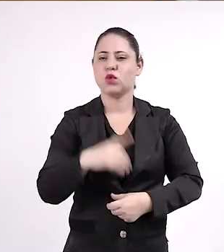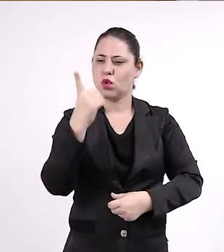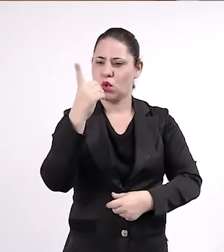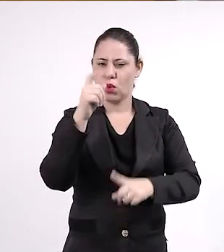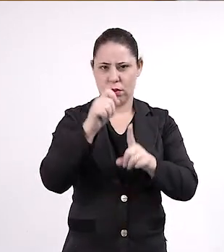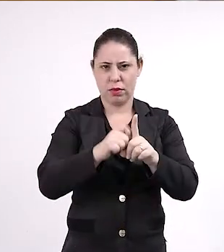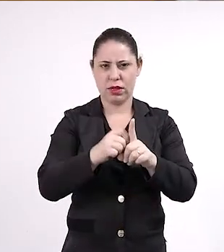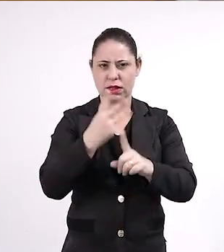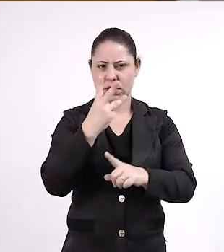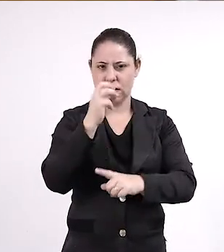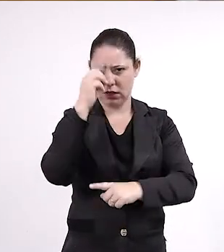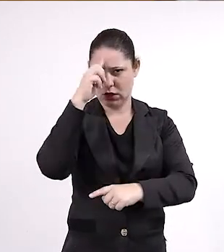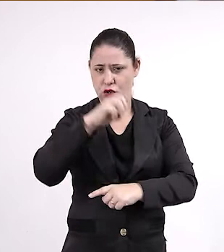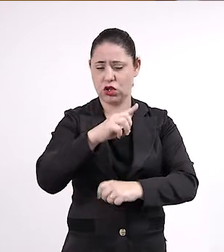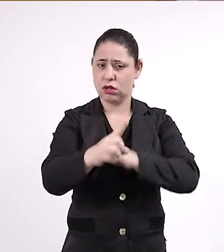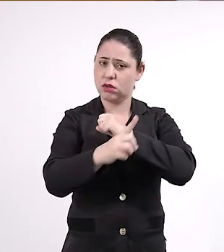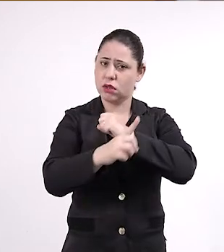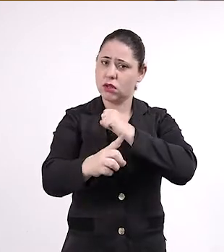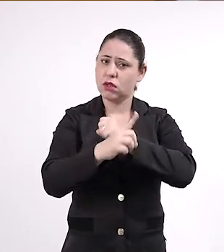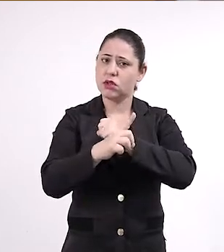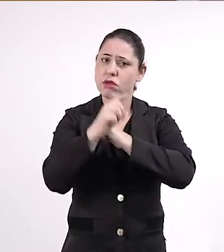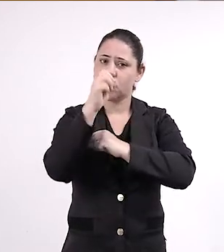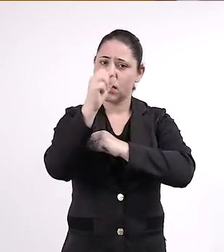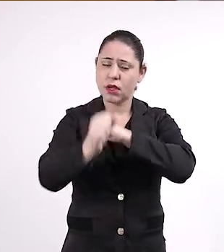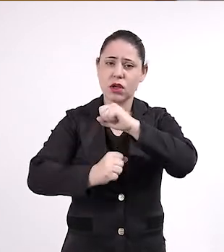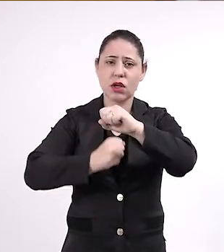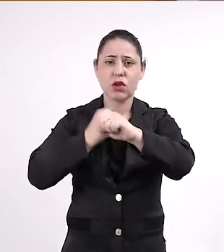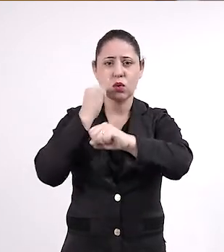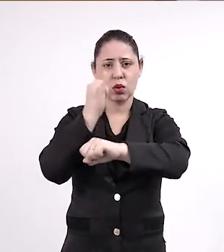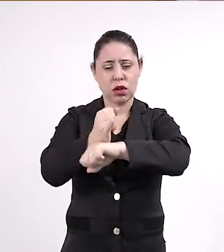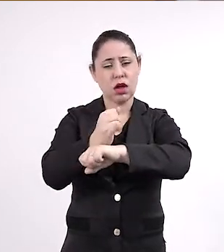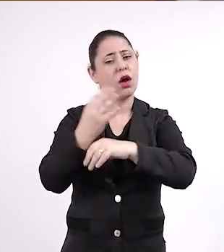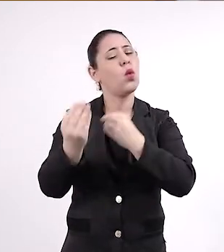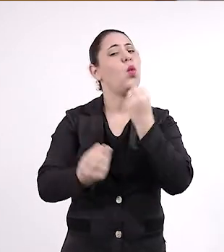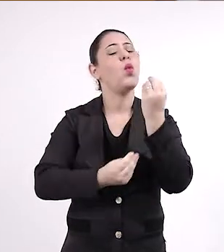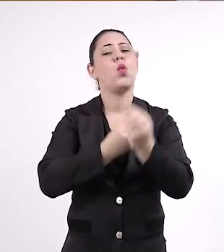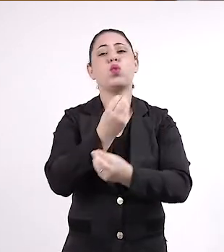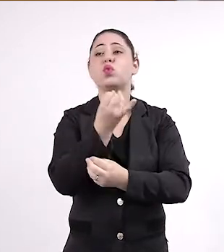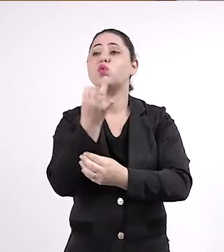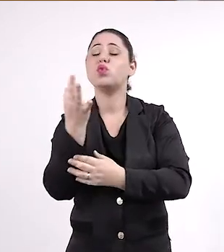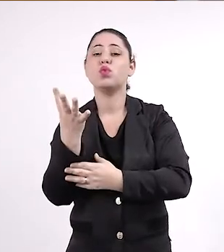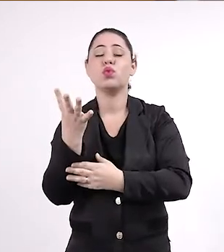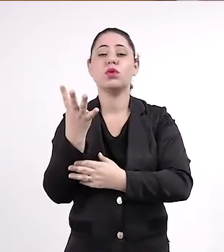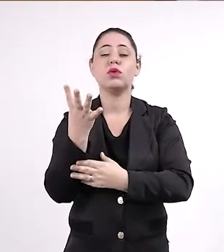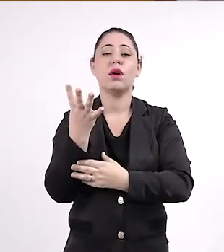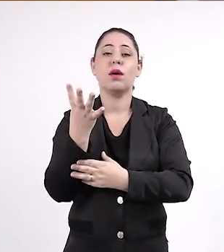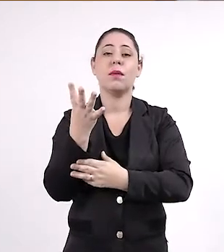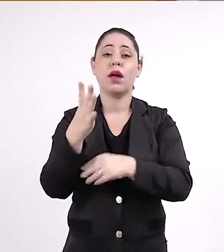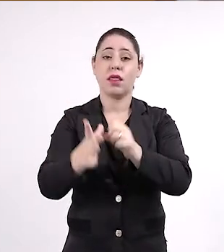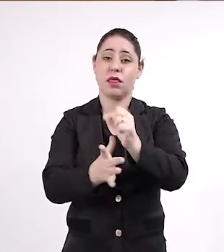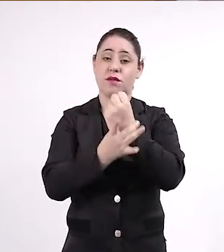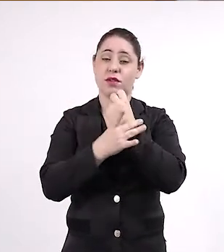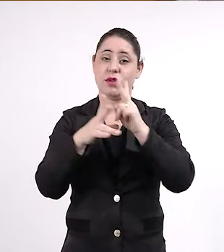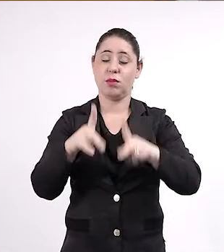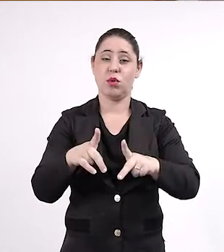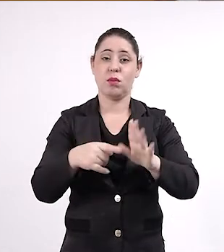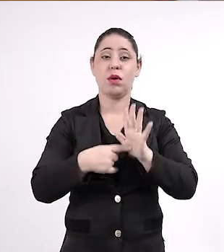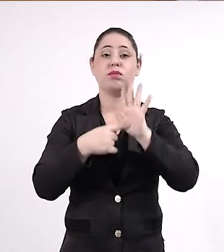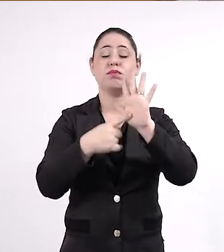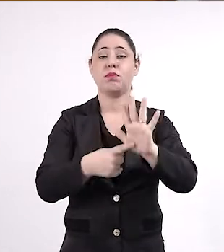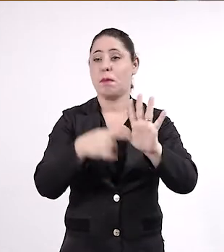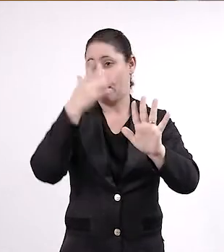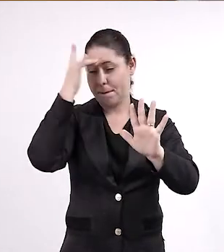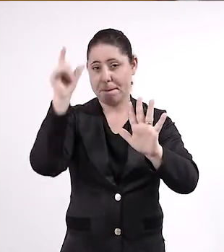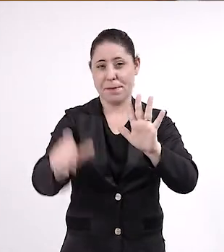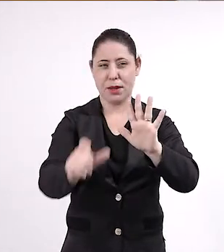E nesse um mês aí, já são 30 dias de atendimento de forma remota. Quais números a Defensoria tem para apresentar